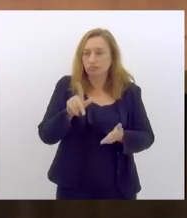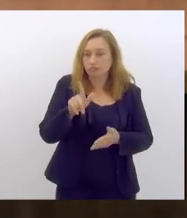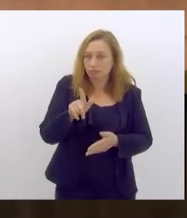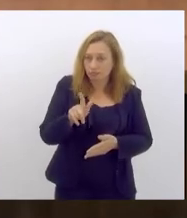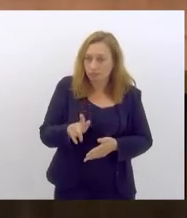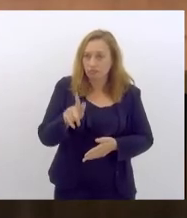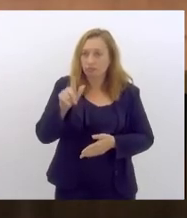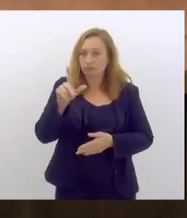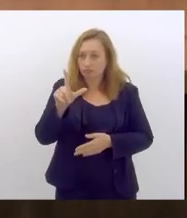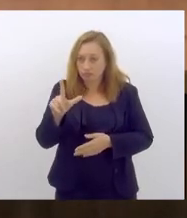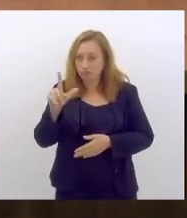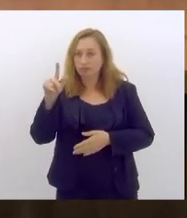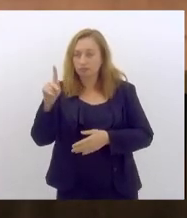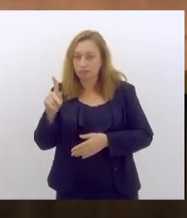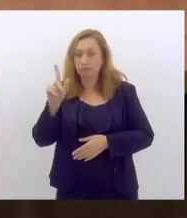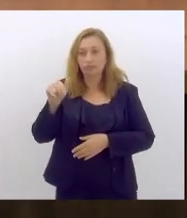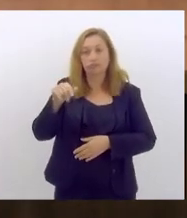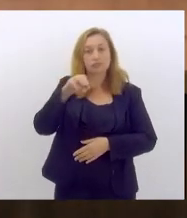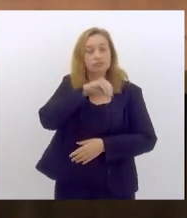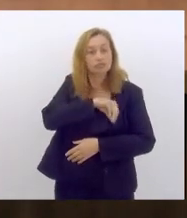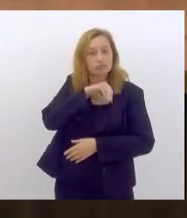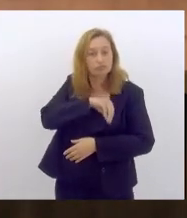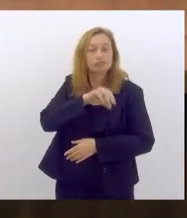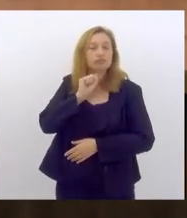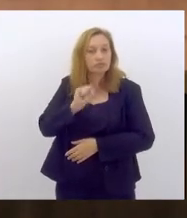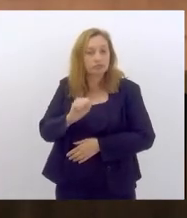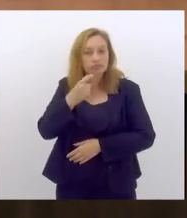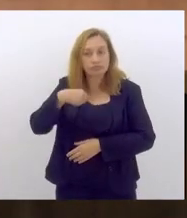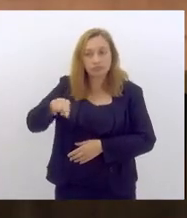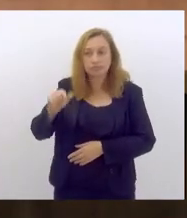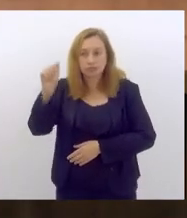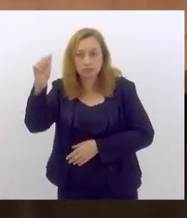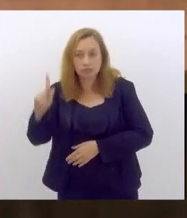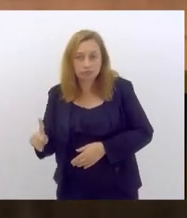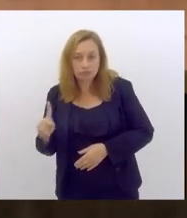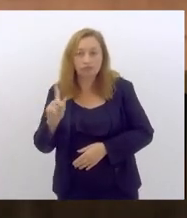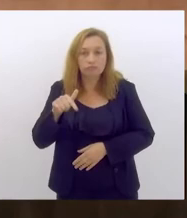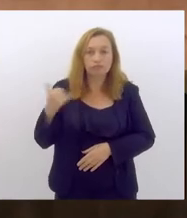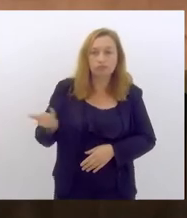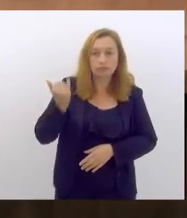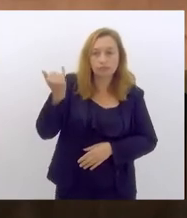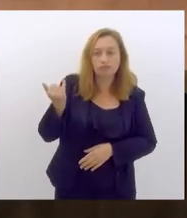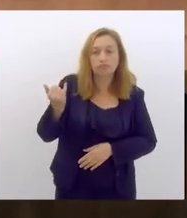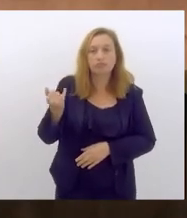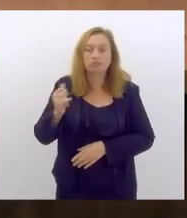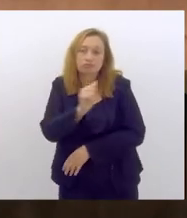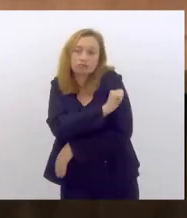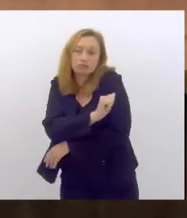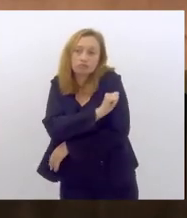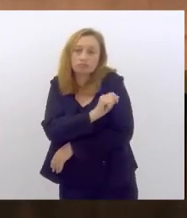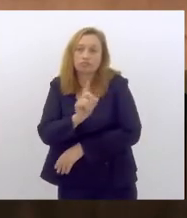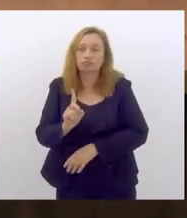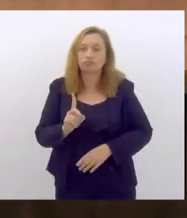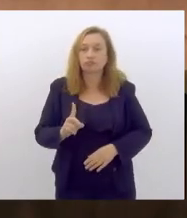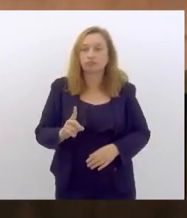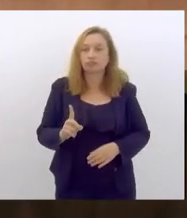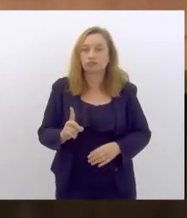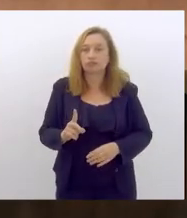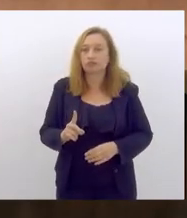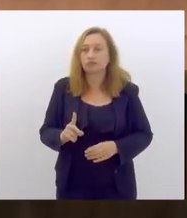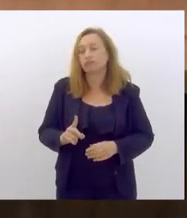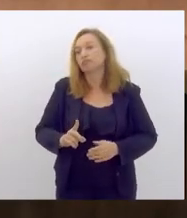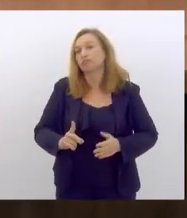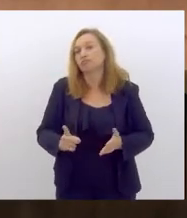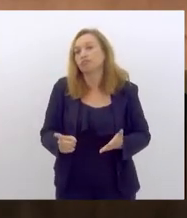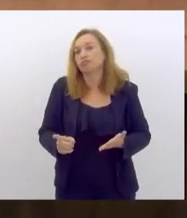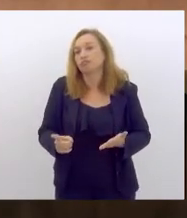seja considerado salário, ele possa levar isso para a aposentadoria. E é muito importante para o estudante que ele não fique mais vulnerável ao